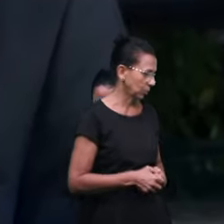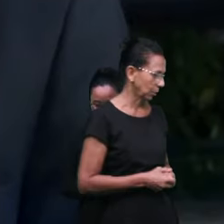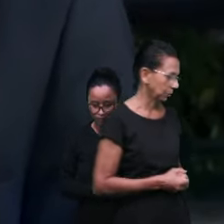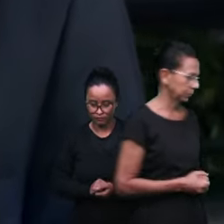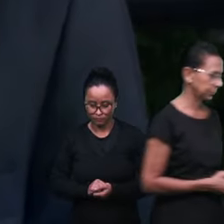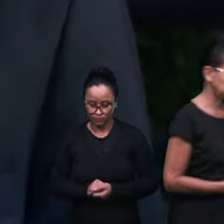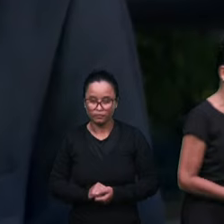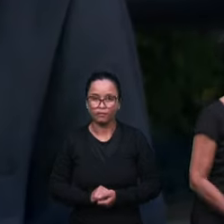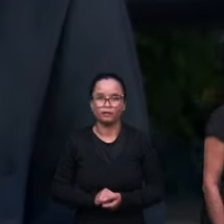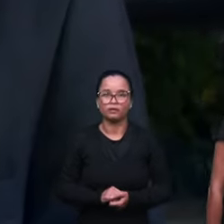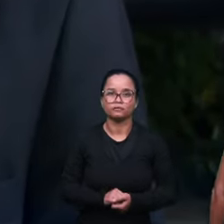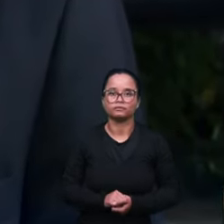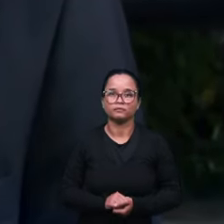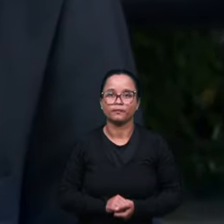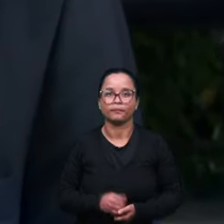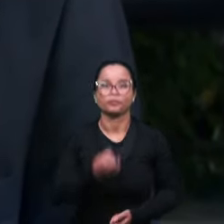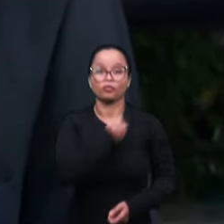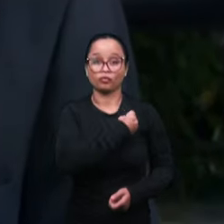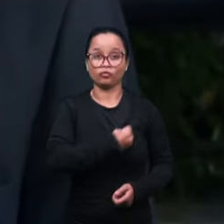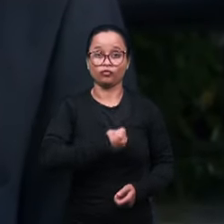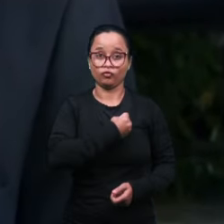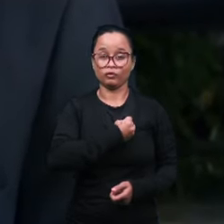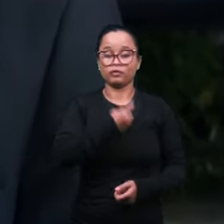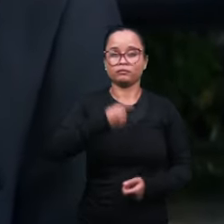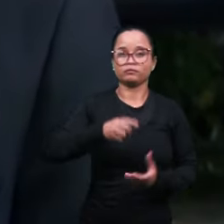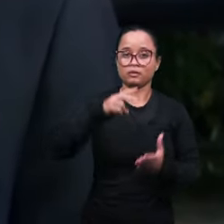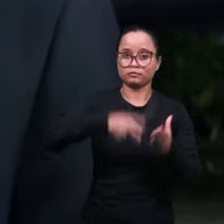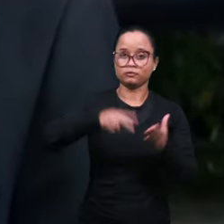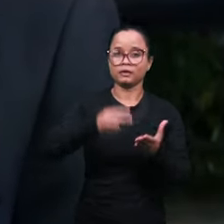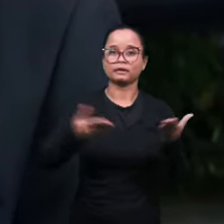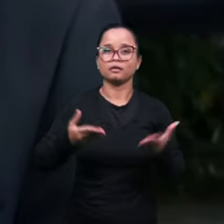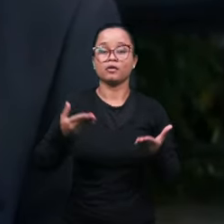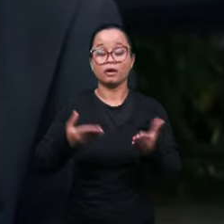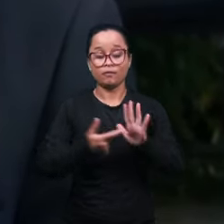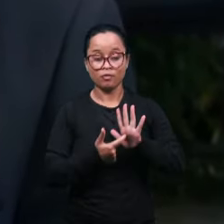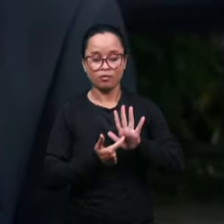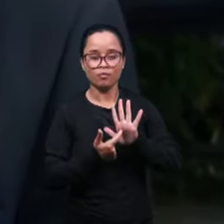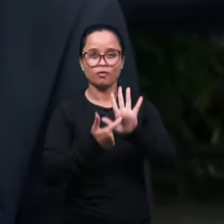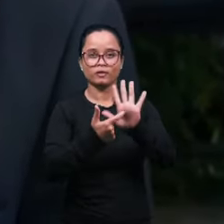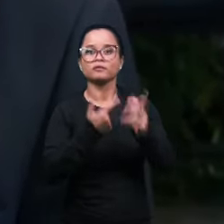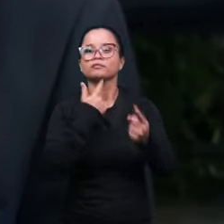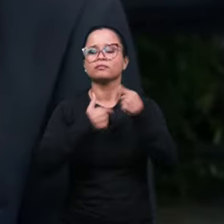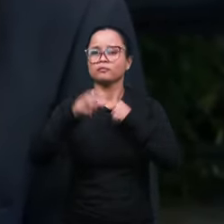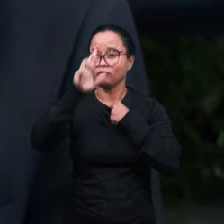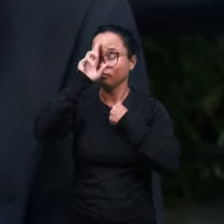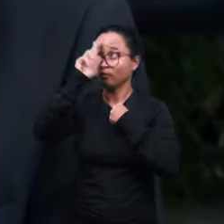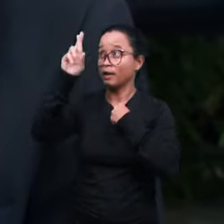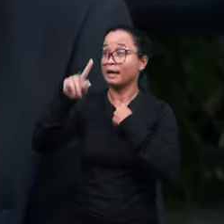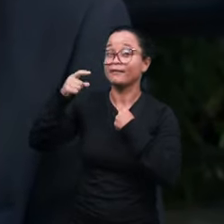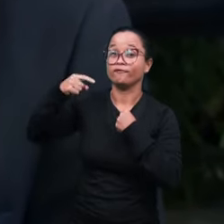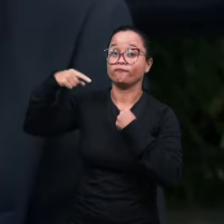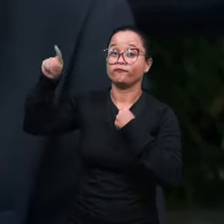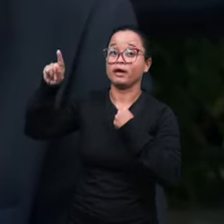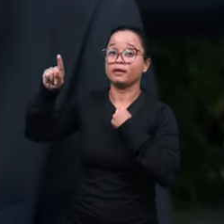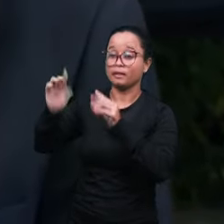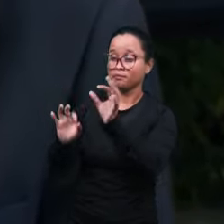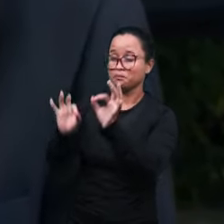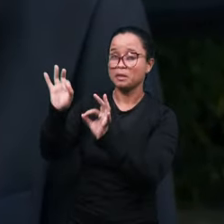propósito, expressa o desejo do Senhor de ir e nos preparar um lugar, ou seja, um